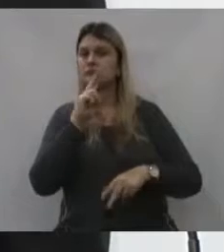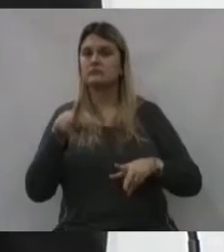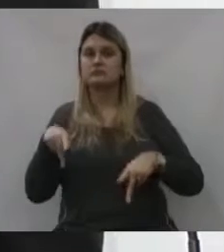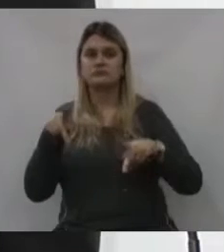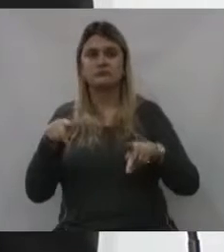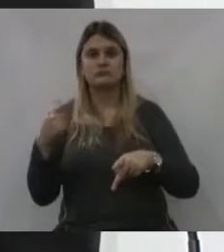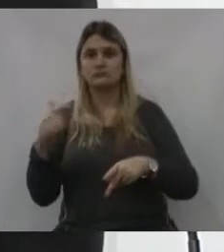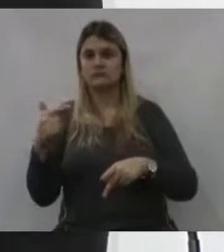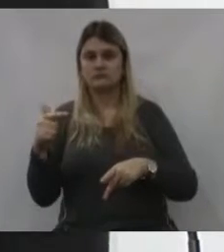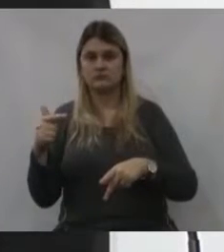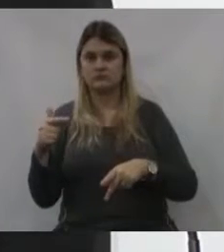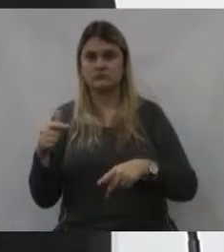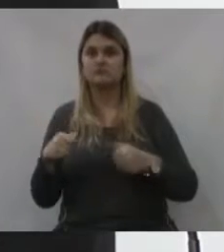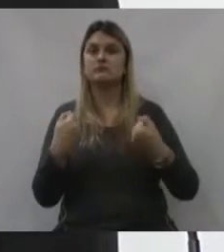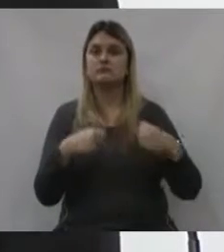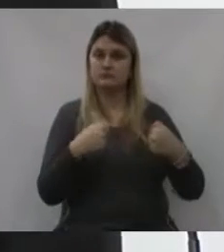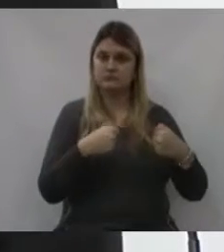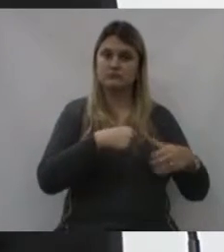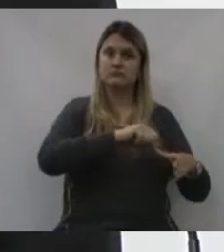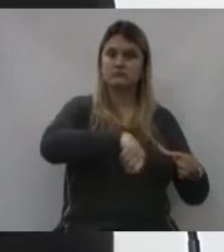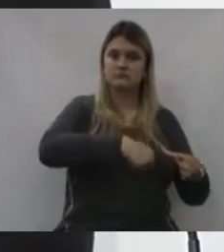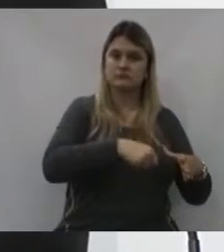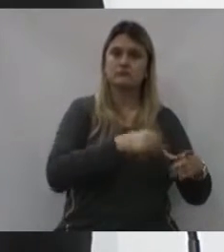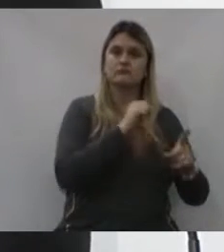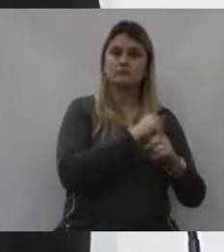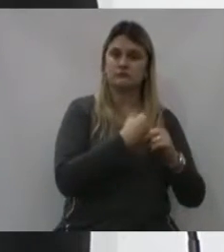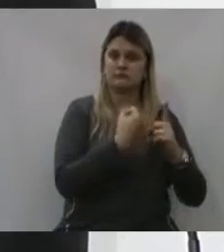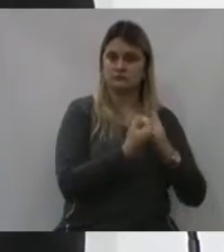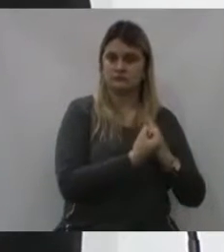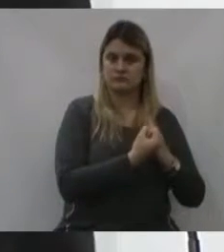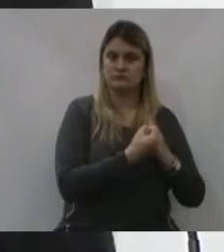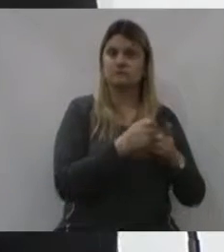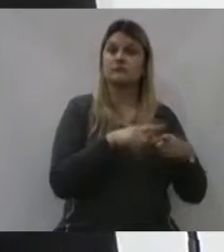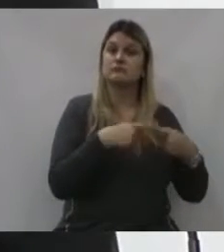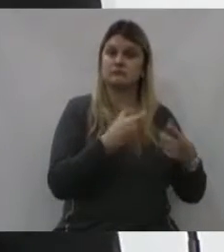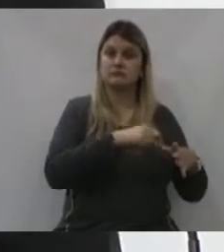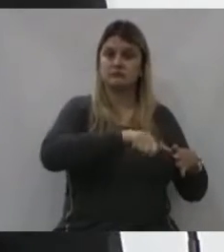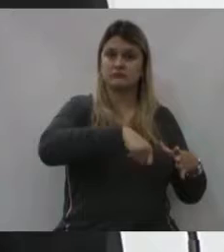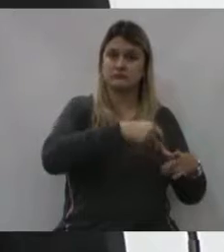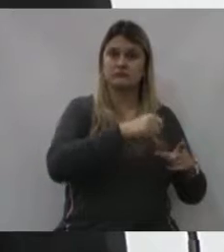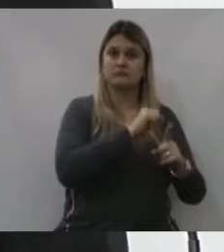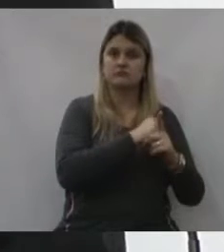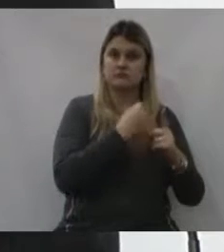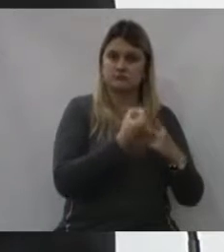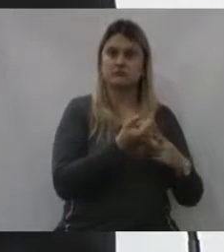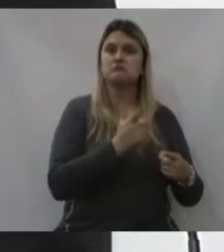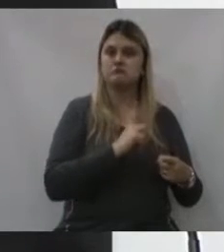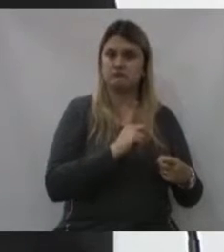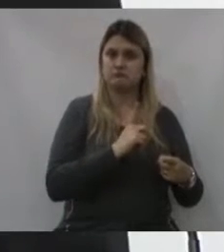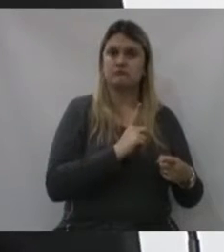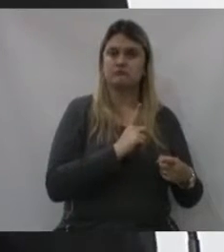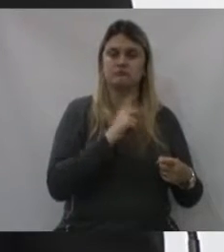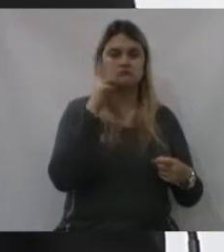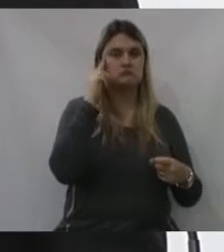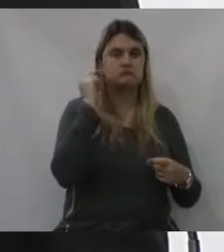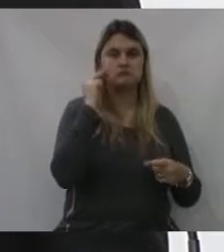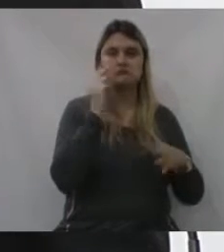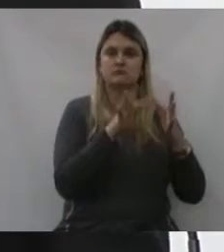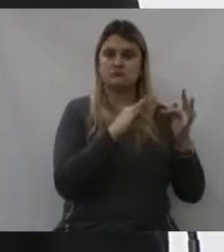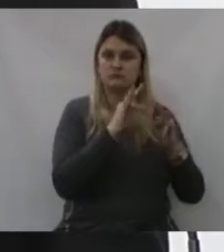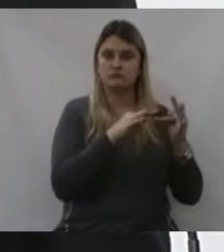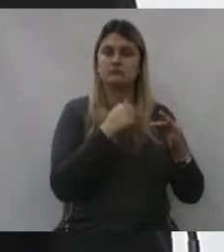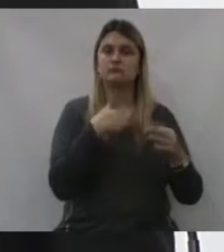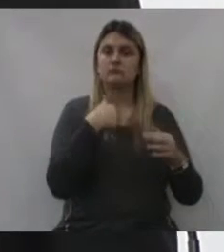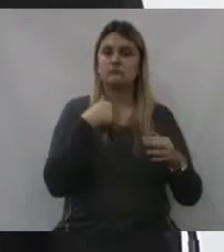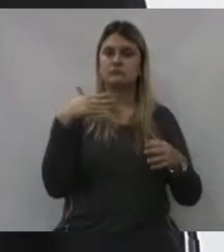restaurante popular não existe sem a cozinha social, mas a cozinha social existe sem o restaurante e ela é altamente viável, a